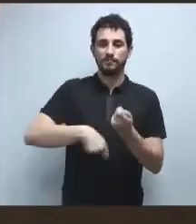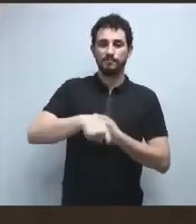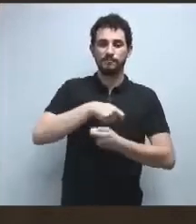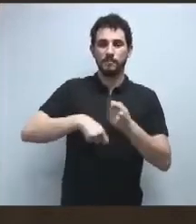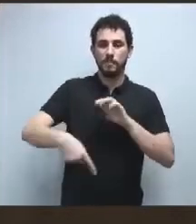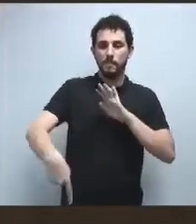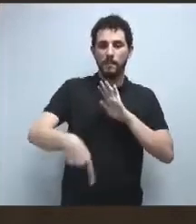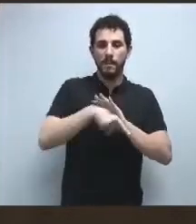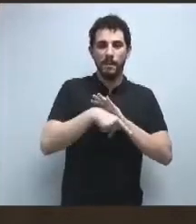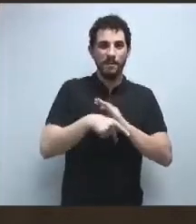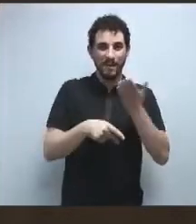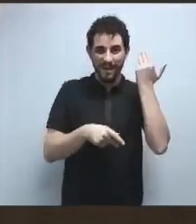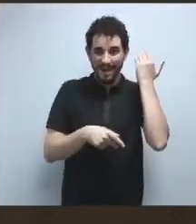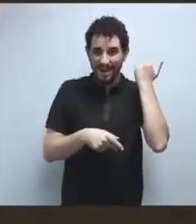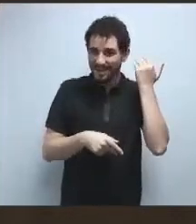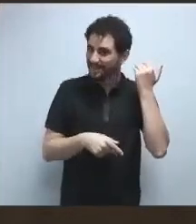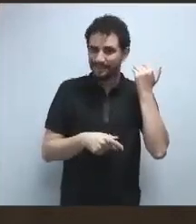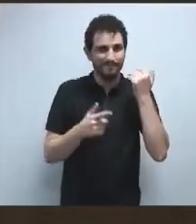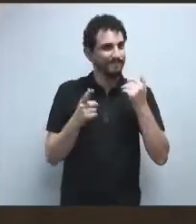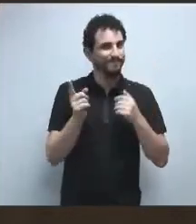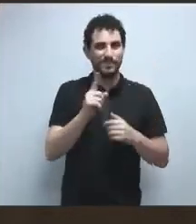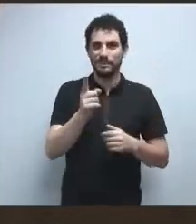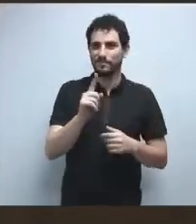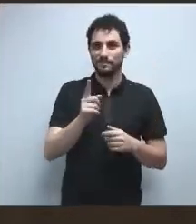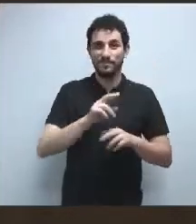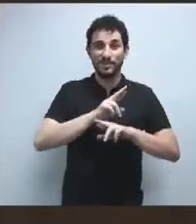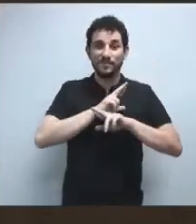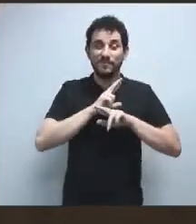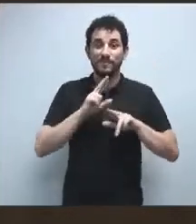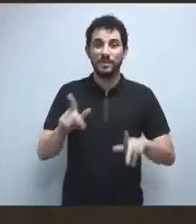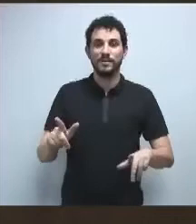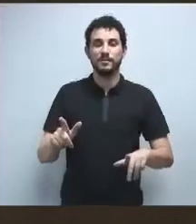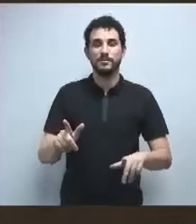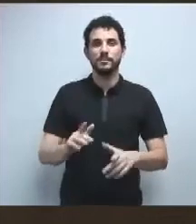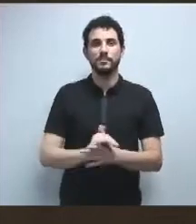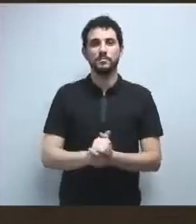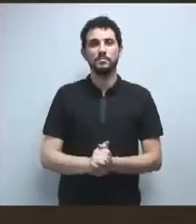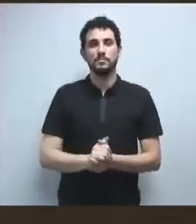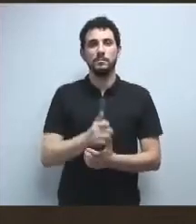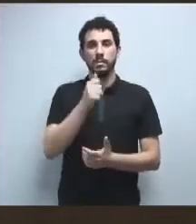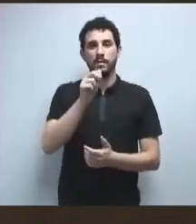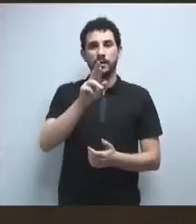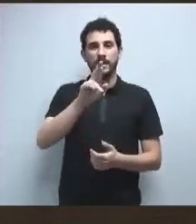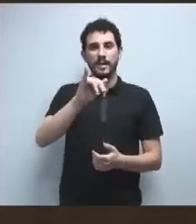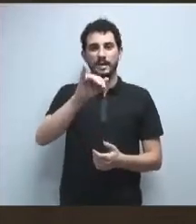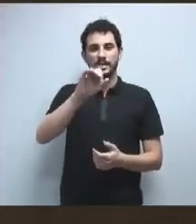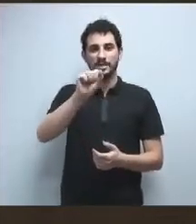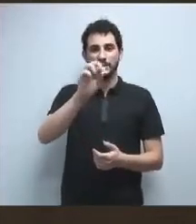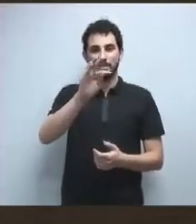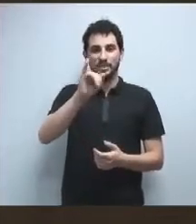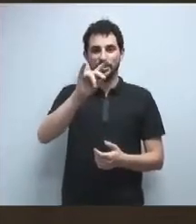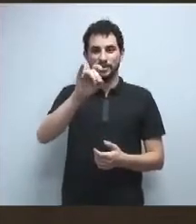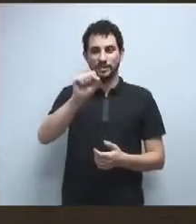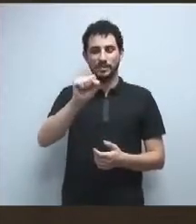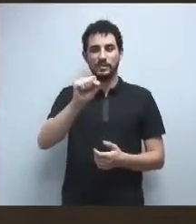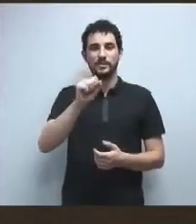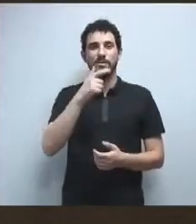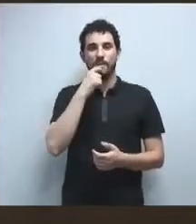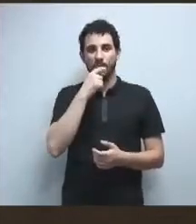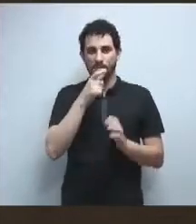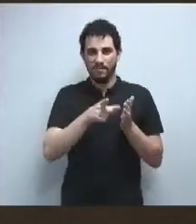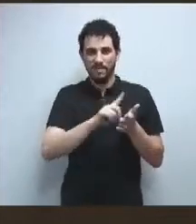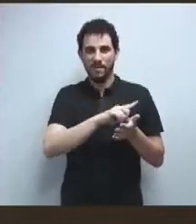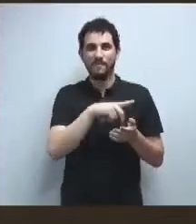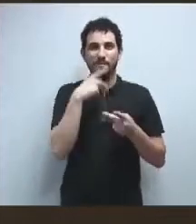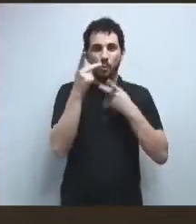mas não era assim não não era assim não parecido já deu alguns exemplos eu